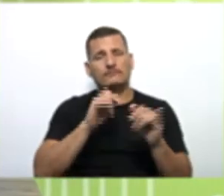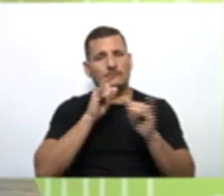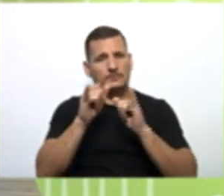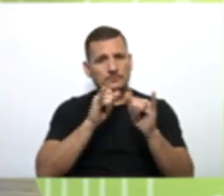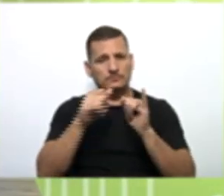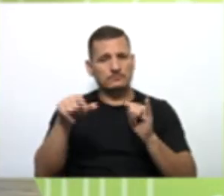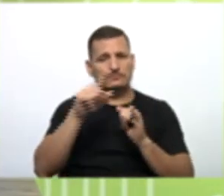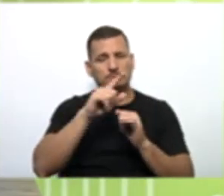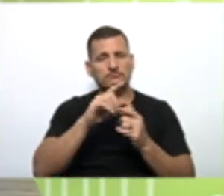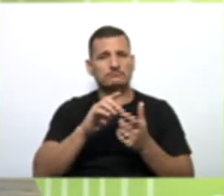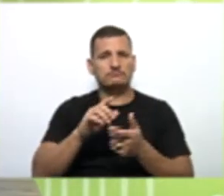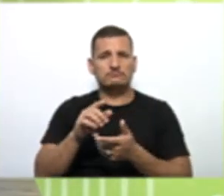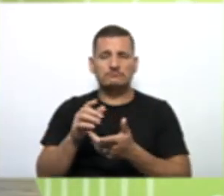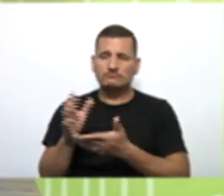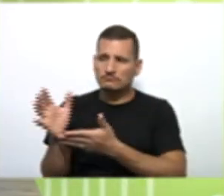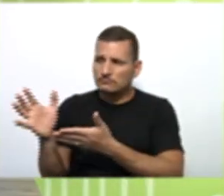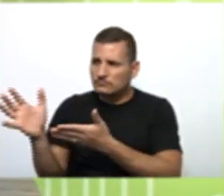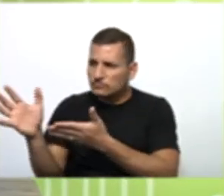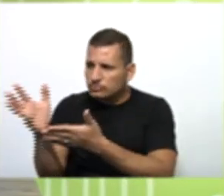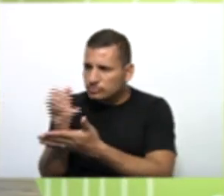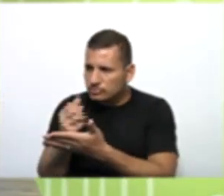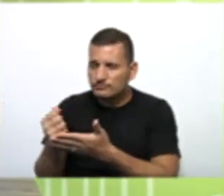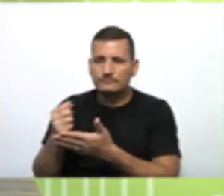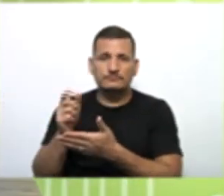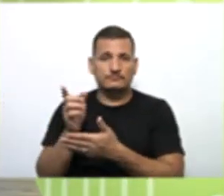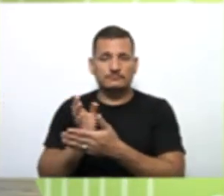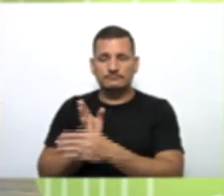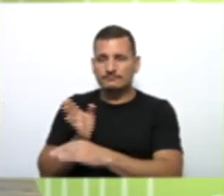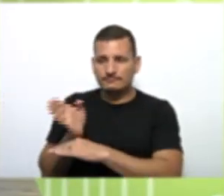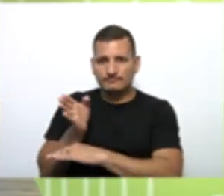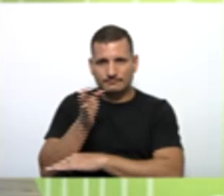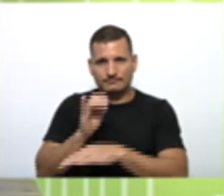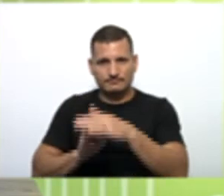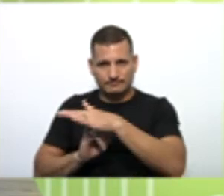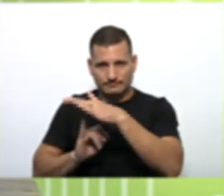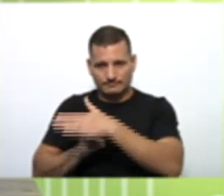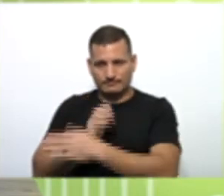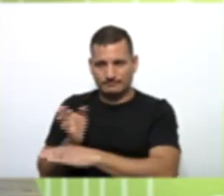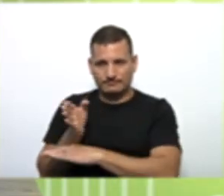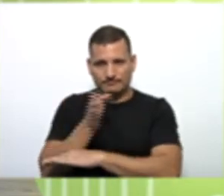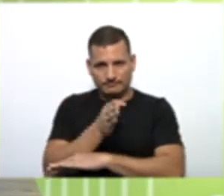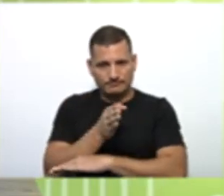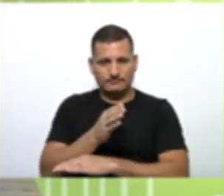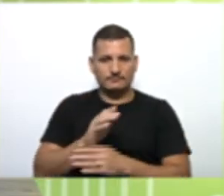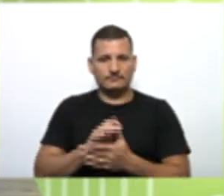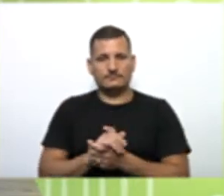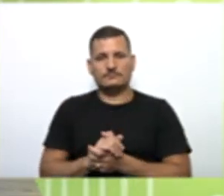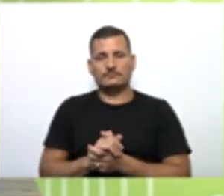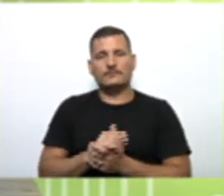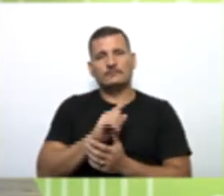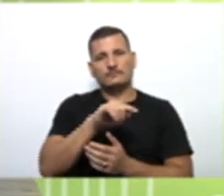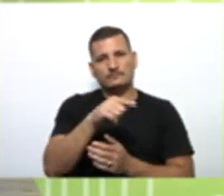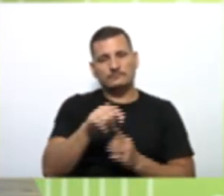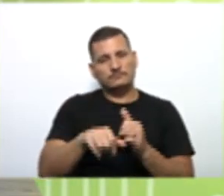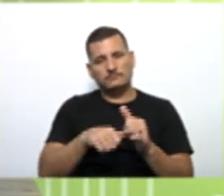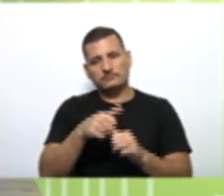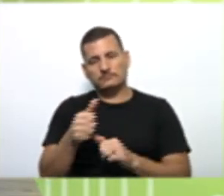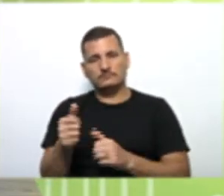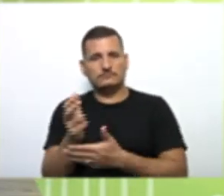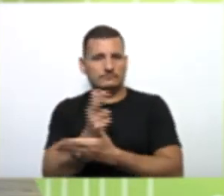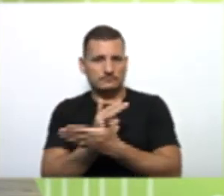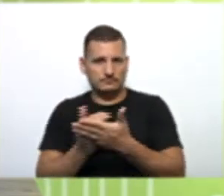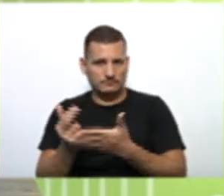vocês vão coletar lá na aplicação do formulário. Aí vocês vão transformar em gráfico o resultado